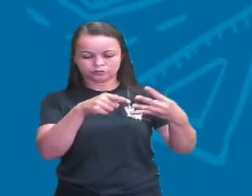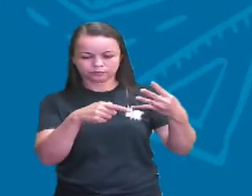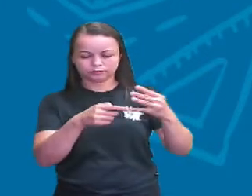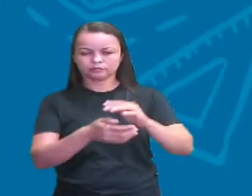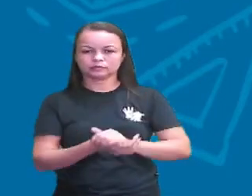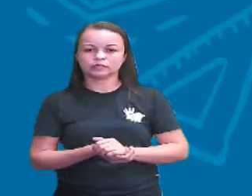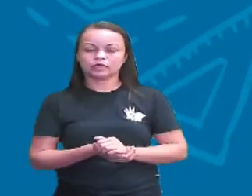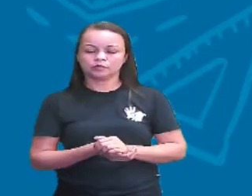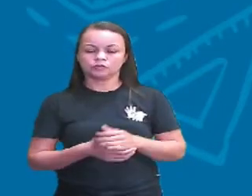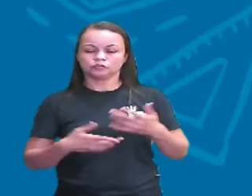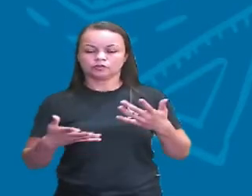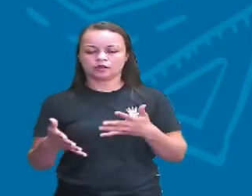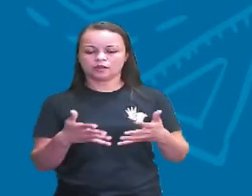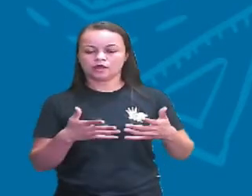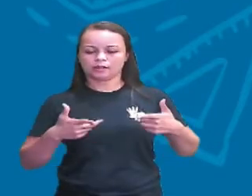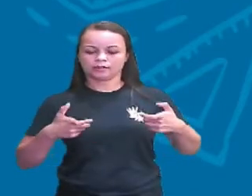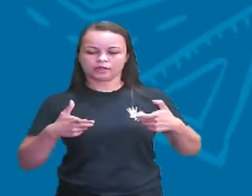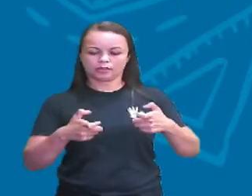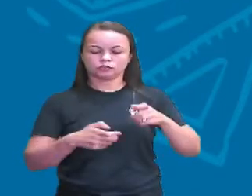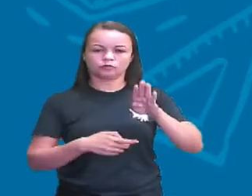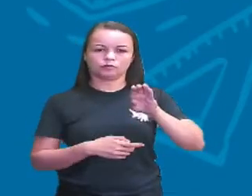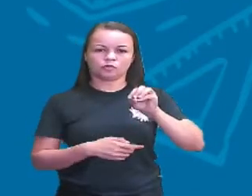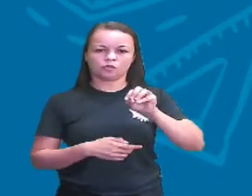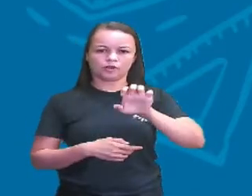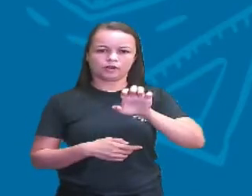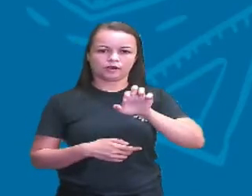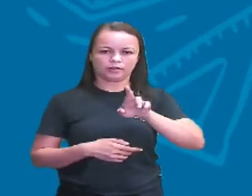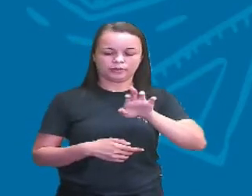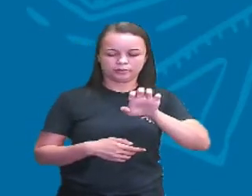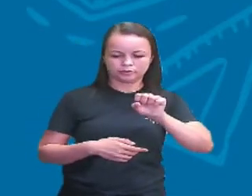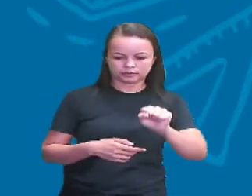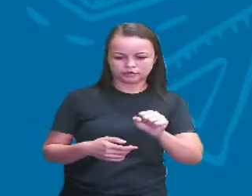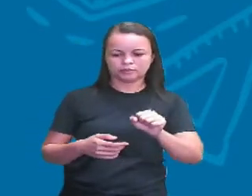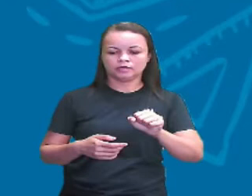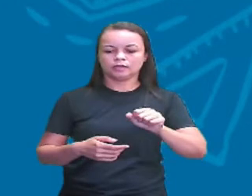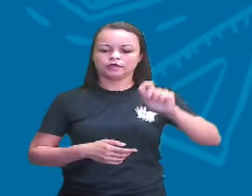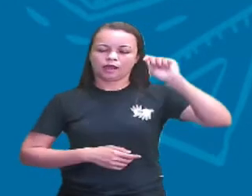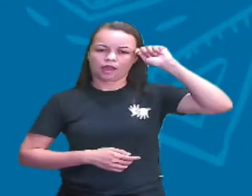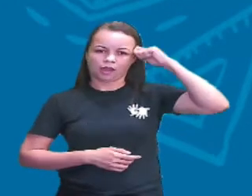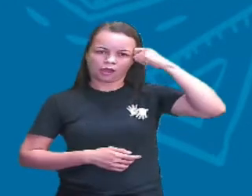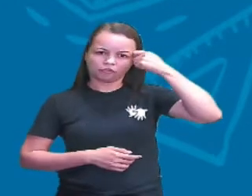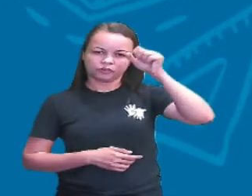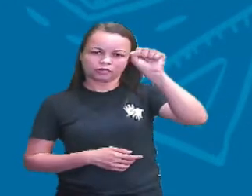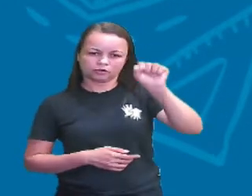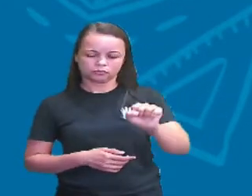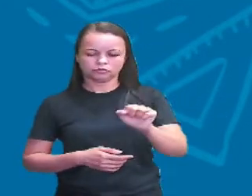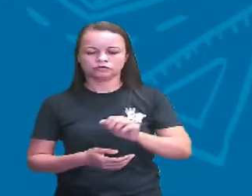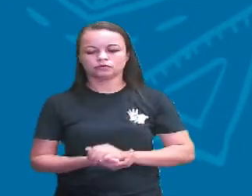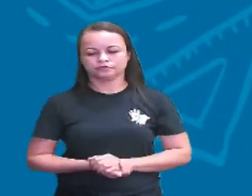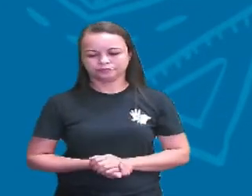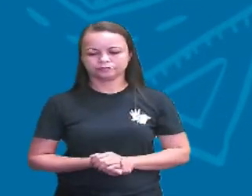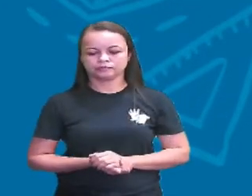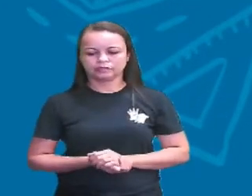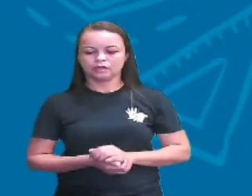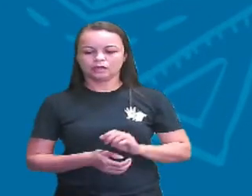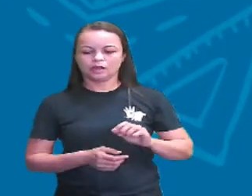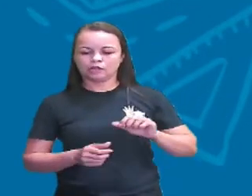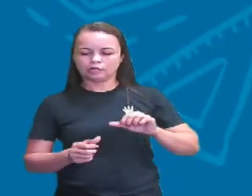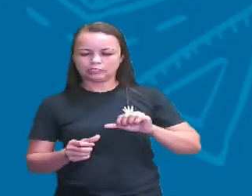Guerra dos Boeres, que aconteceu na África do Sul, Revolta dos Cipaios, que aconteceu na